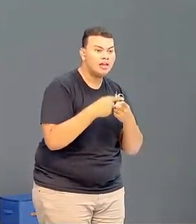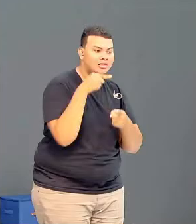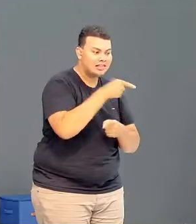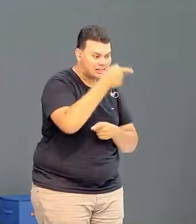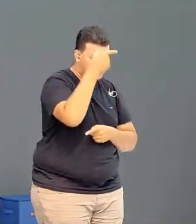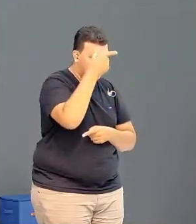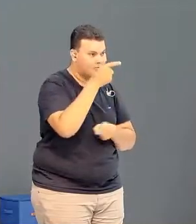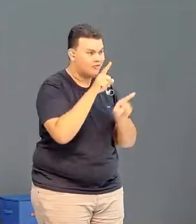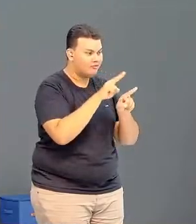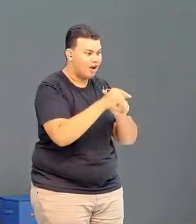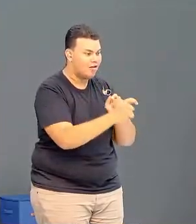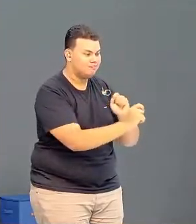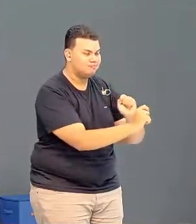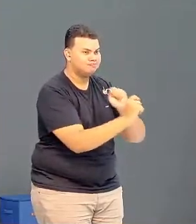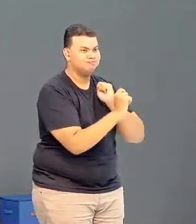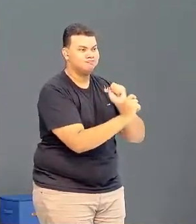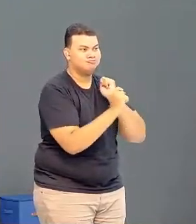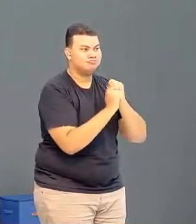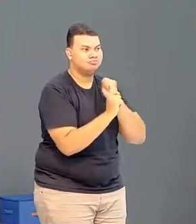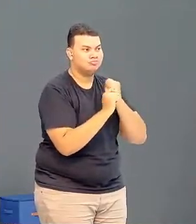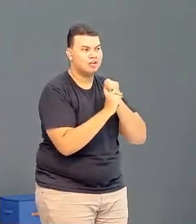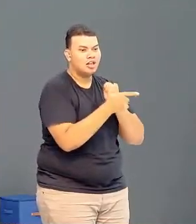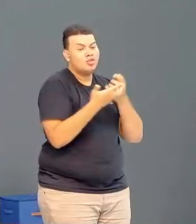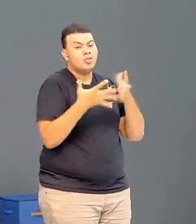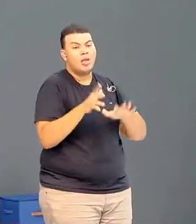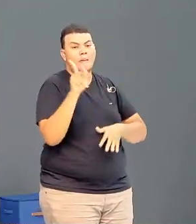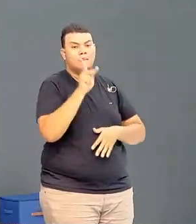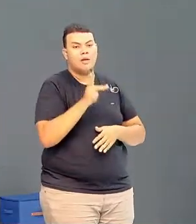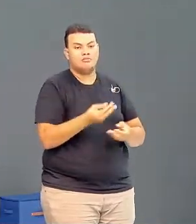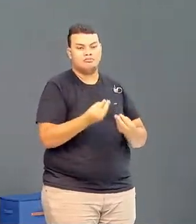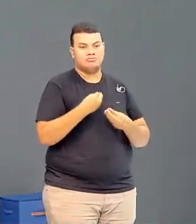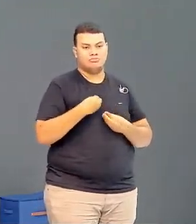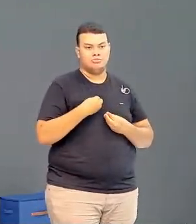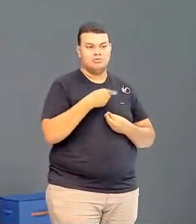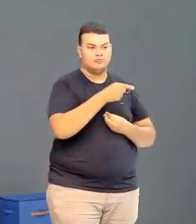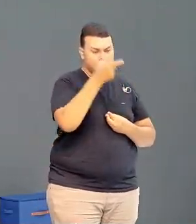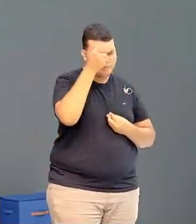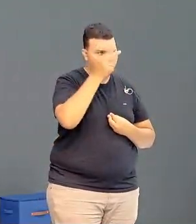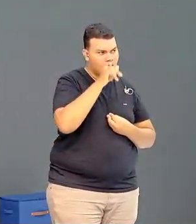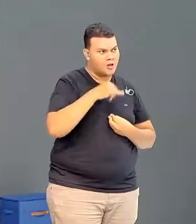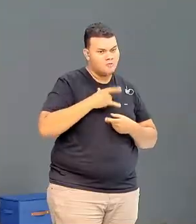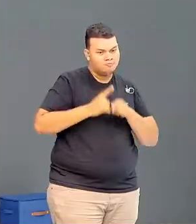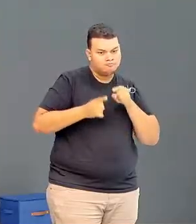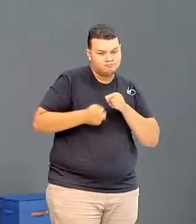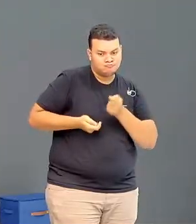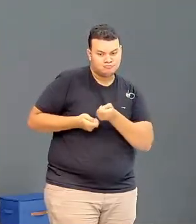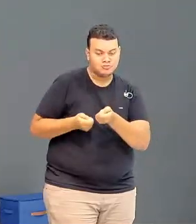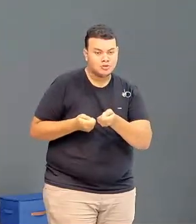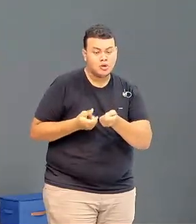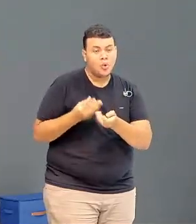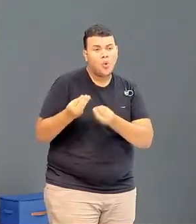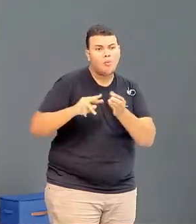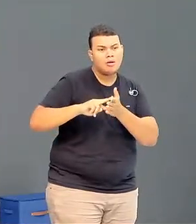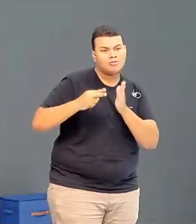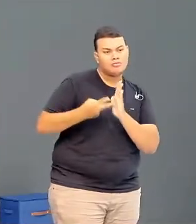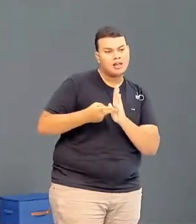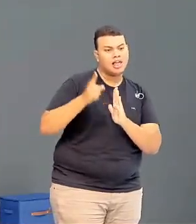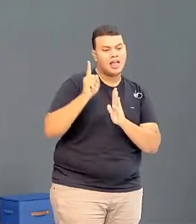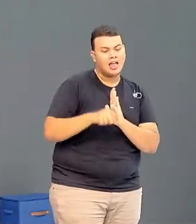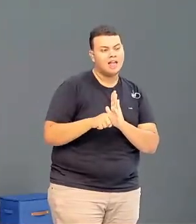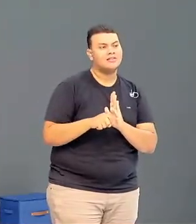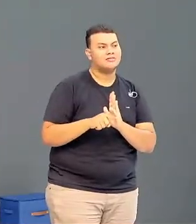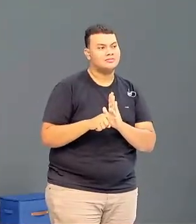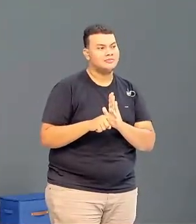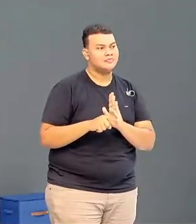tua felicidade, nem o seu progresso, ele vai colocar obstáculos. E como ele faz isso?